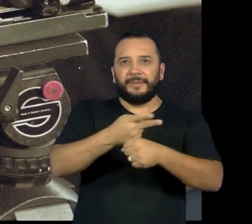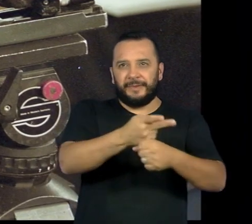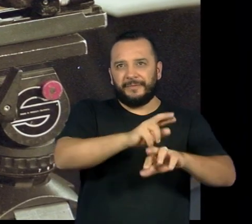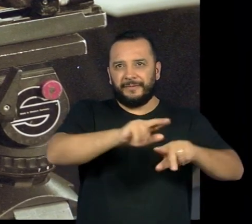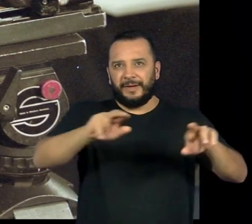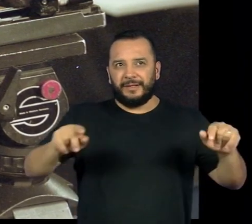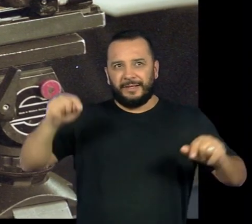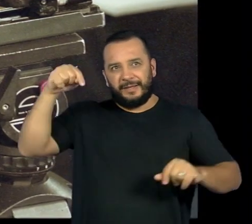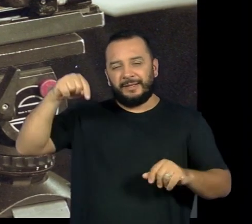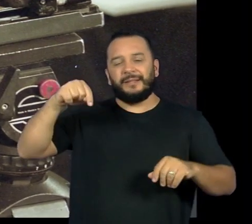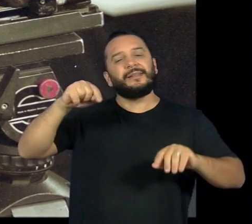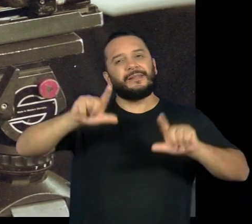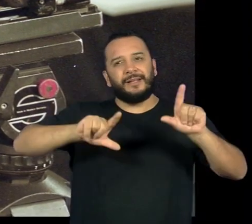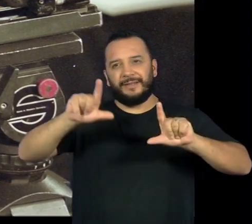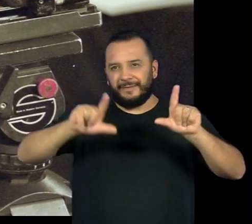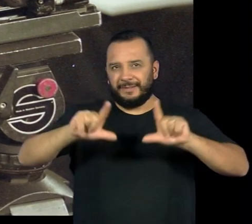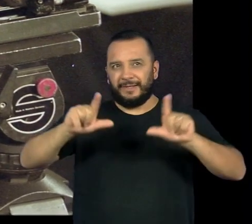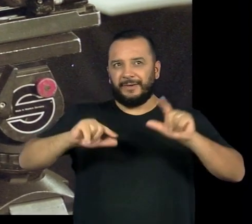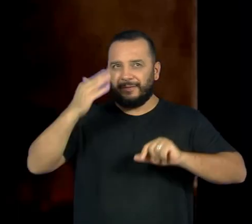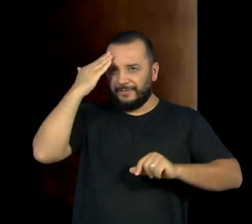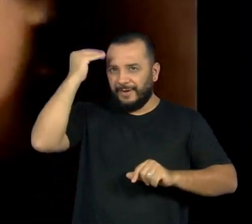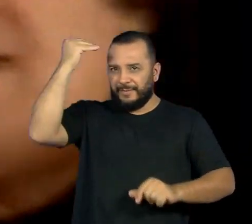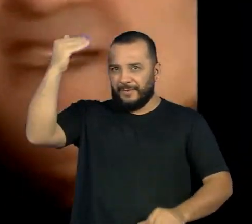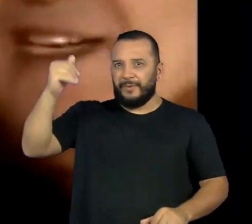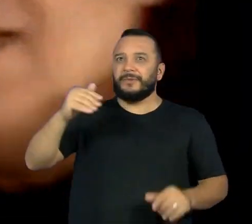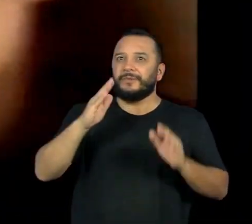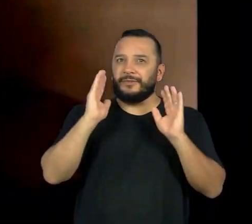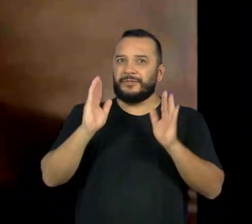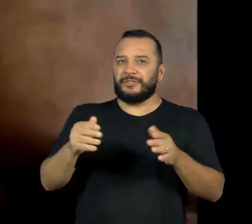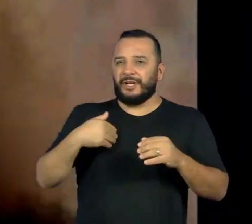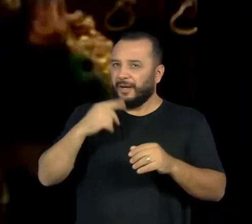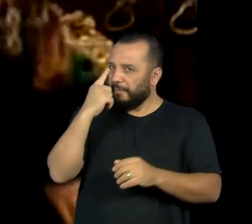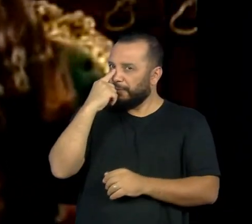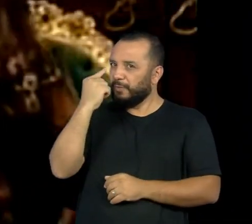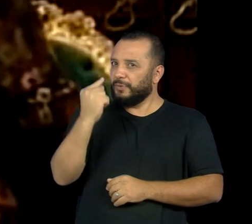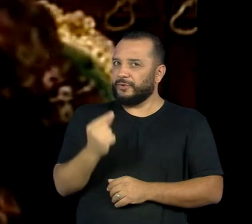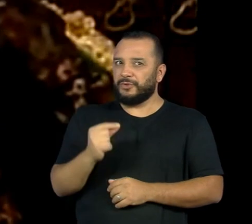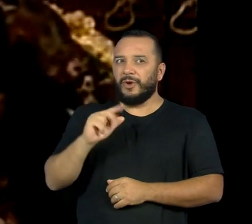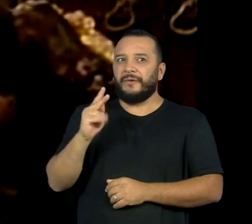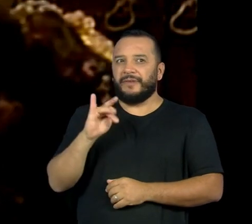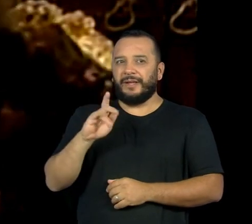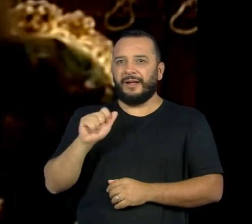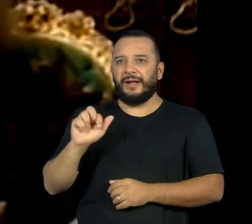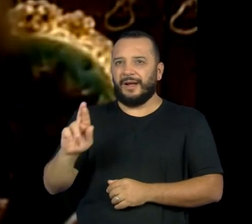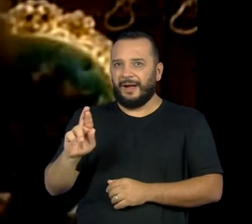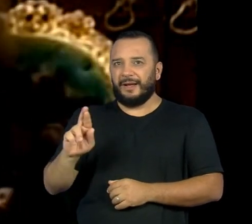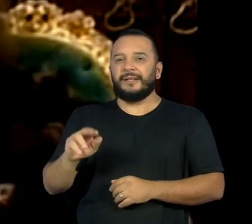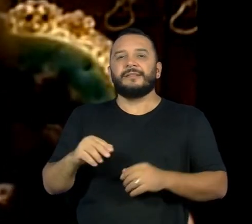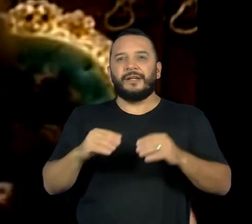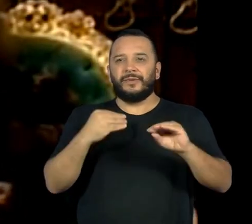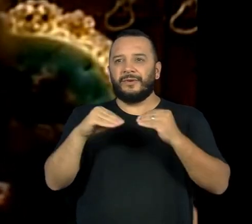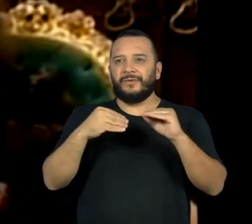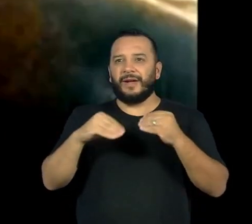Na televisão, ficou nacionalmente conhecido no papel do bruxo Ravengar, da novela Que Rei Sou